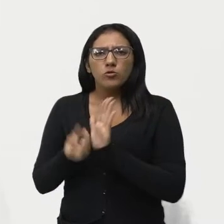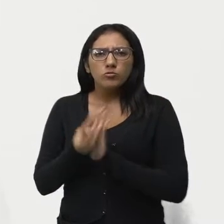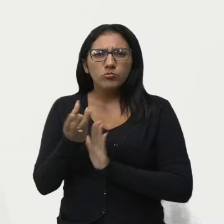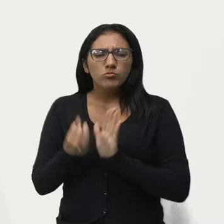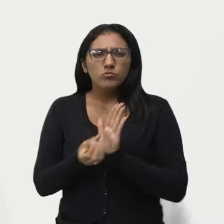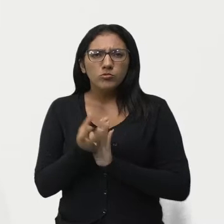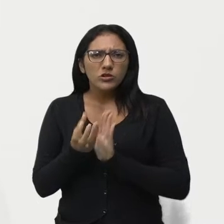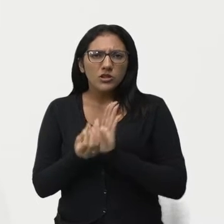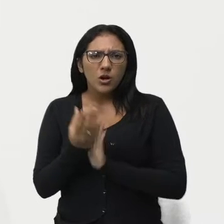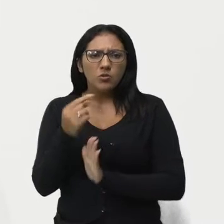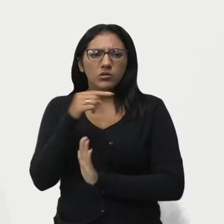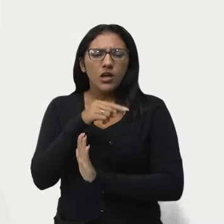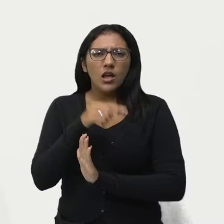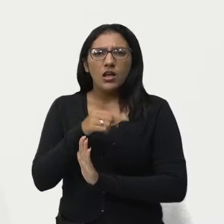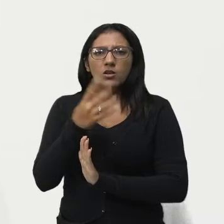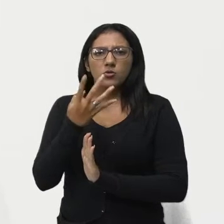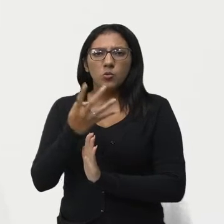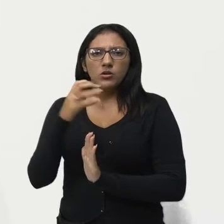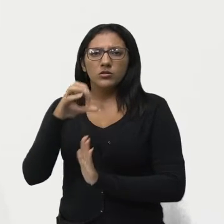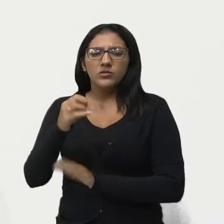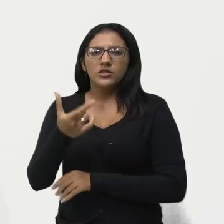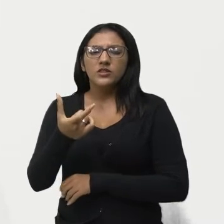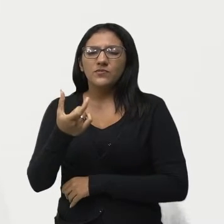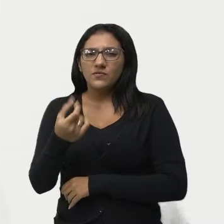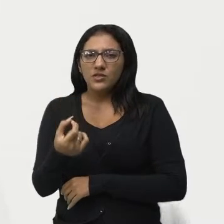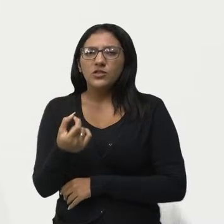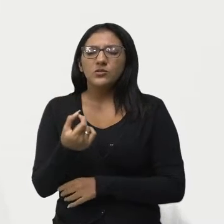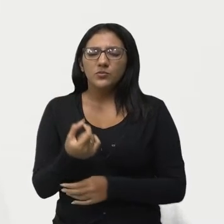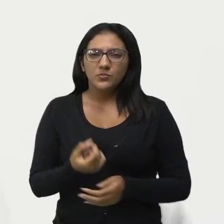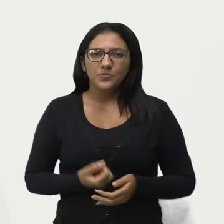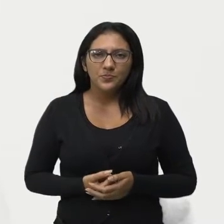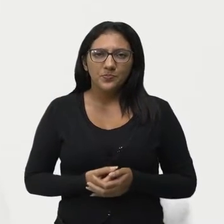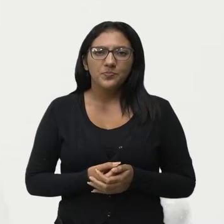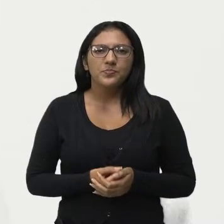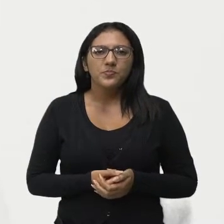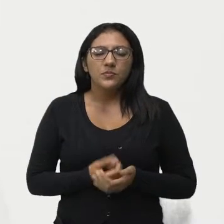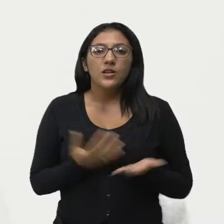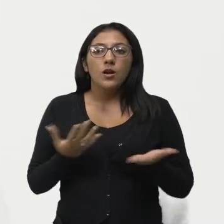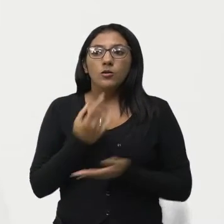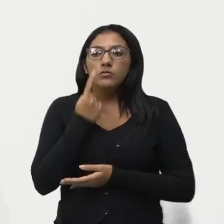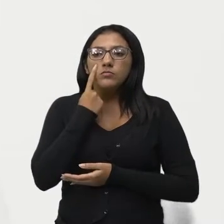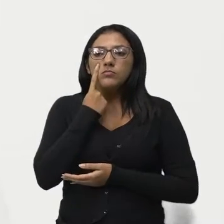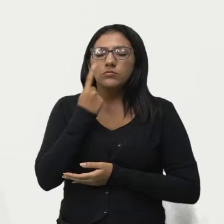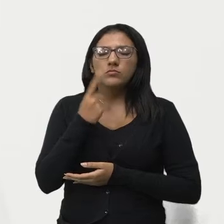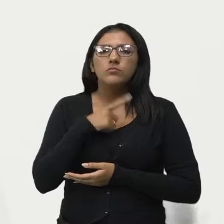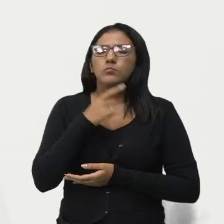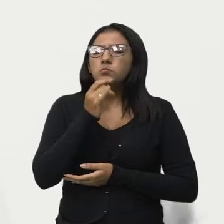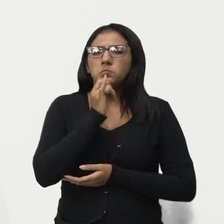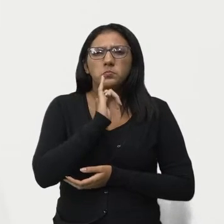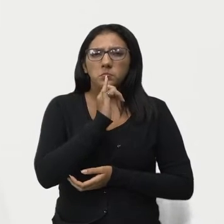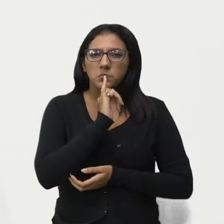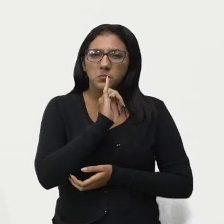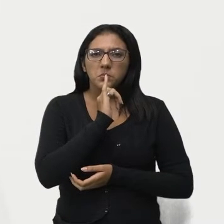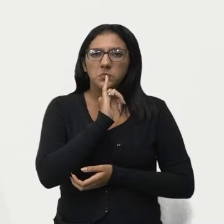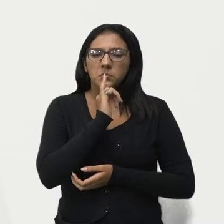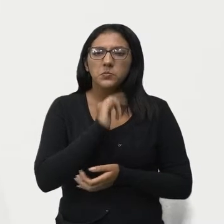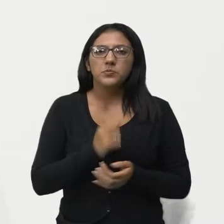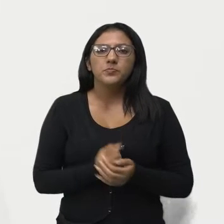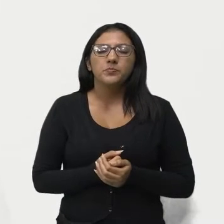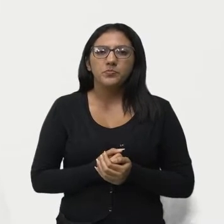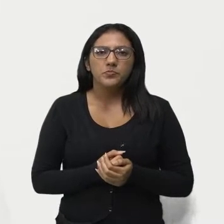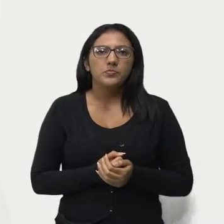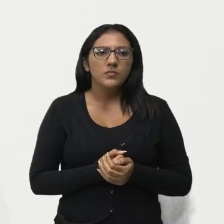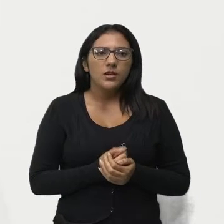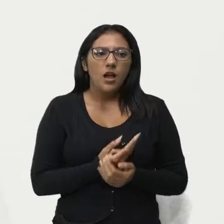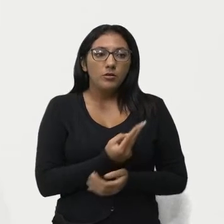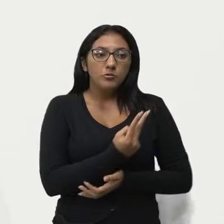dessas 5 máquinas é de 4.920. Então a gente está estabelecendo aqui uma situação hipotética, né, de que 2